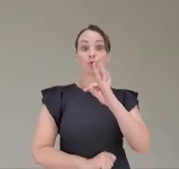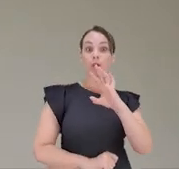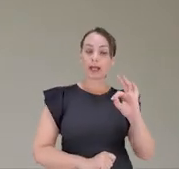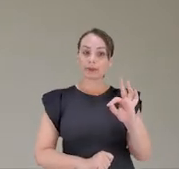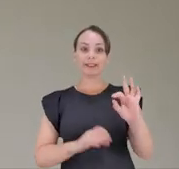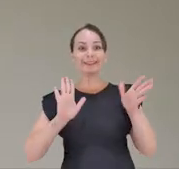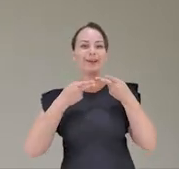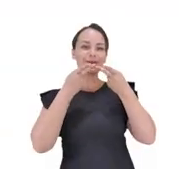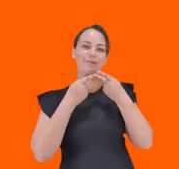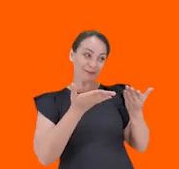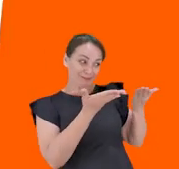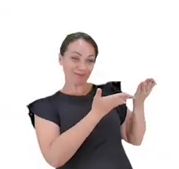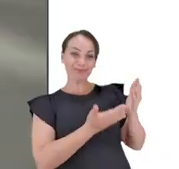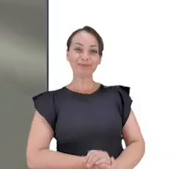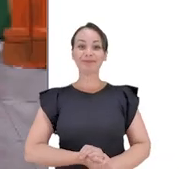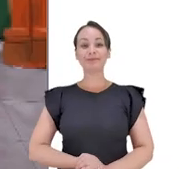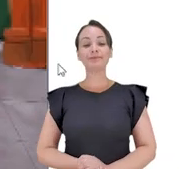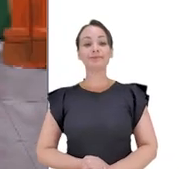roda aí, Will!